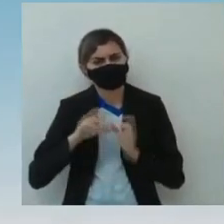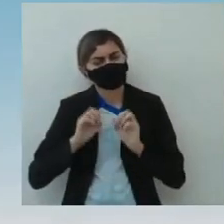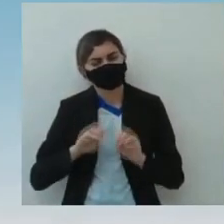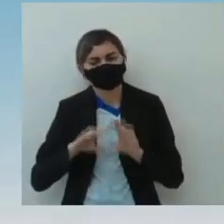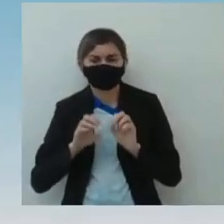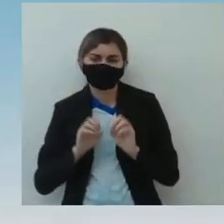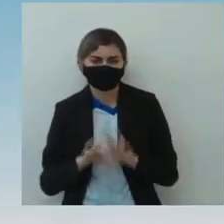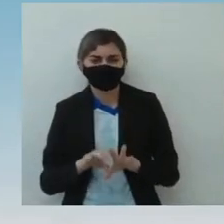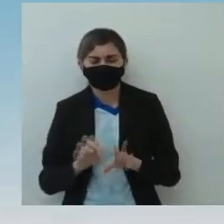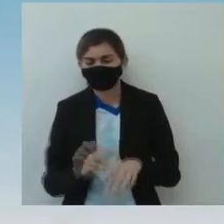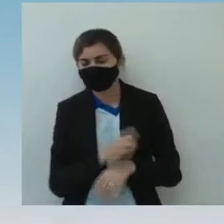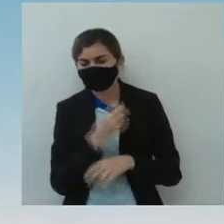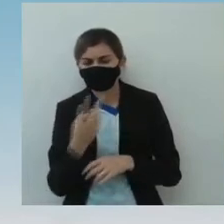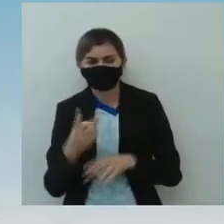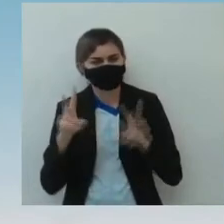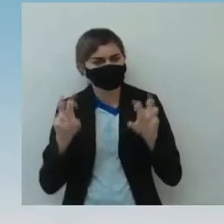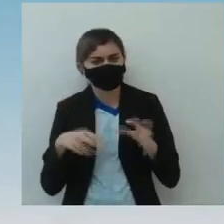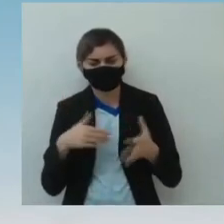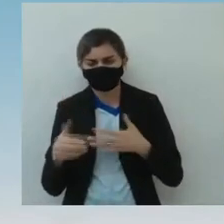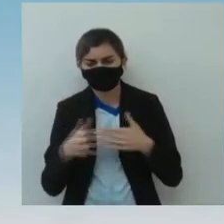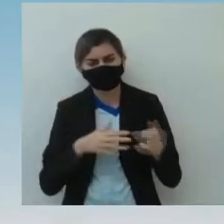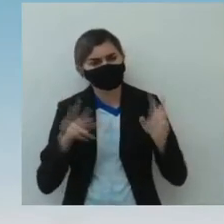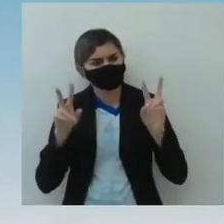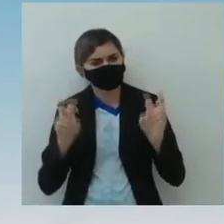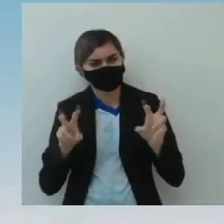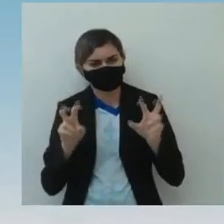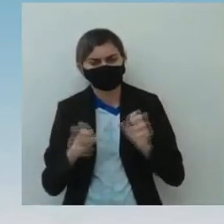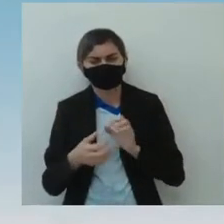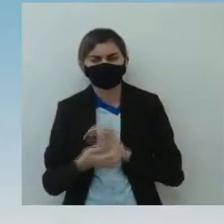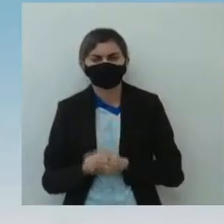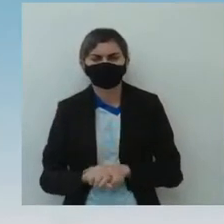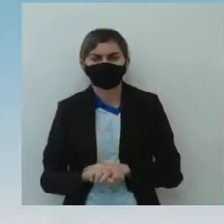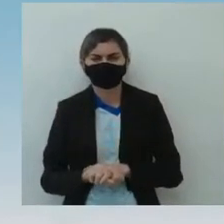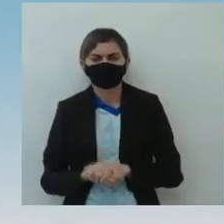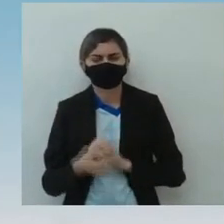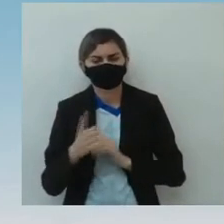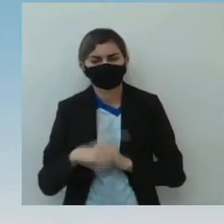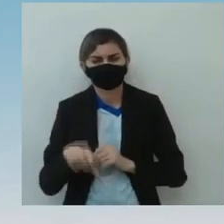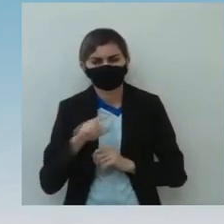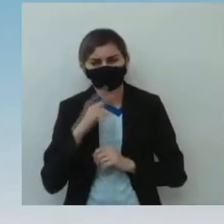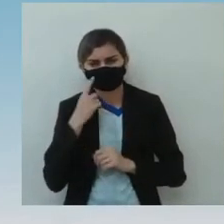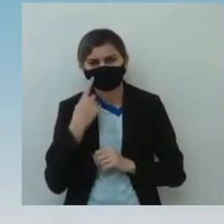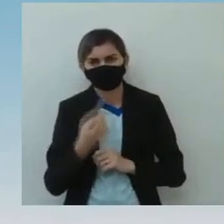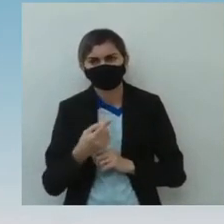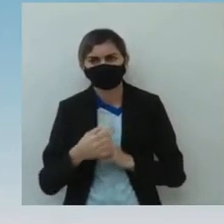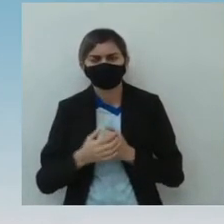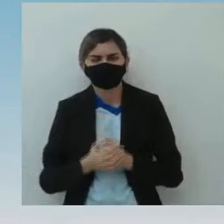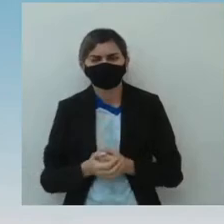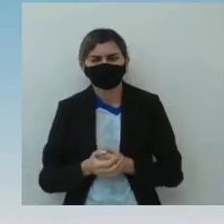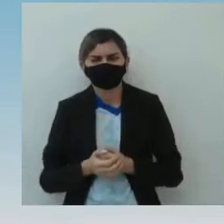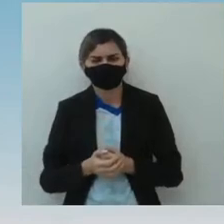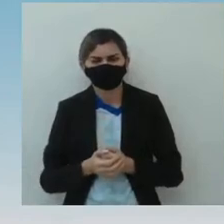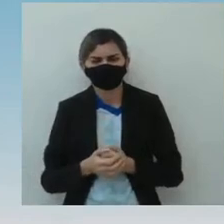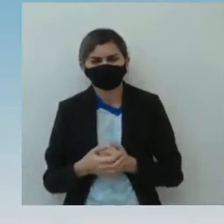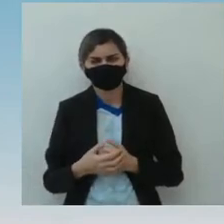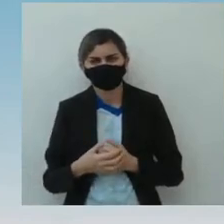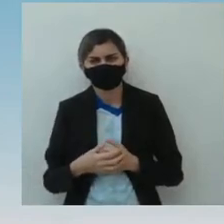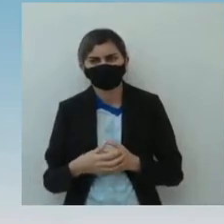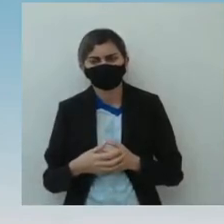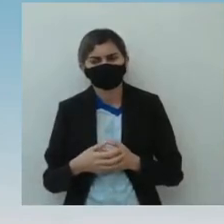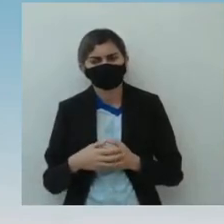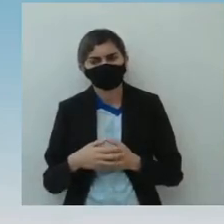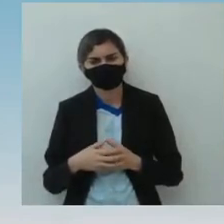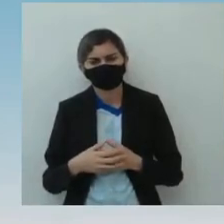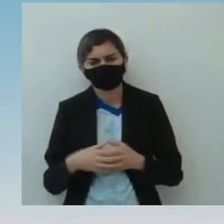sobre a educação ou sobre qualquer assunto a usina ficando aprender nessa série Surf